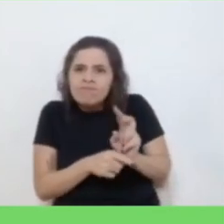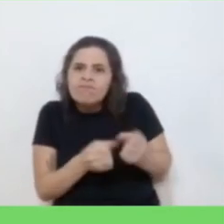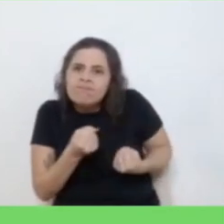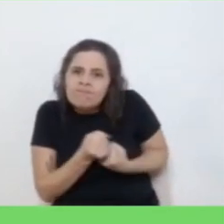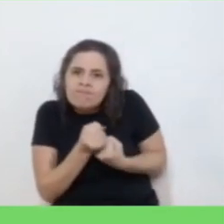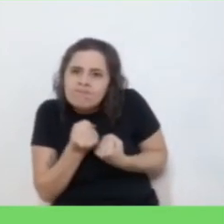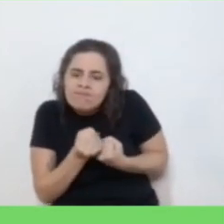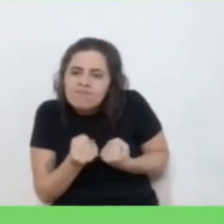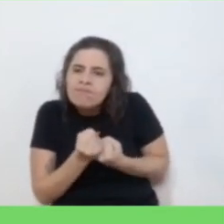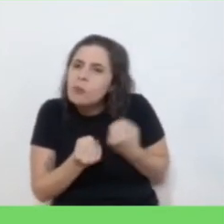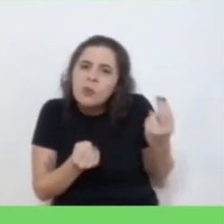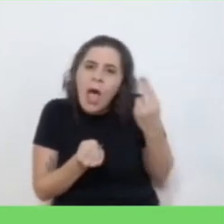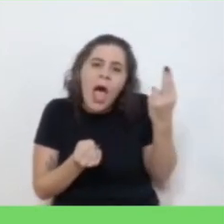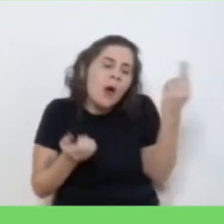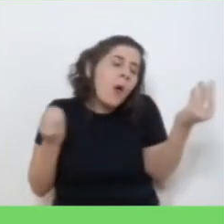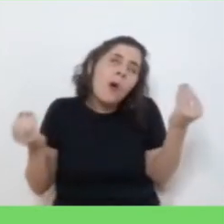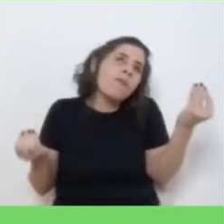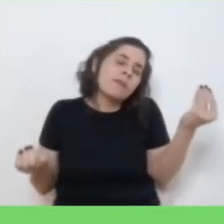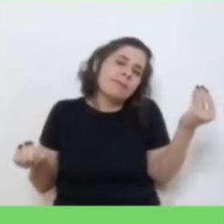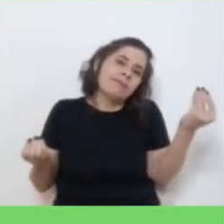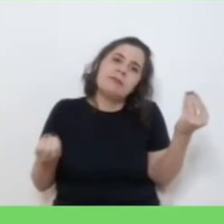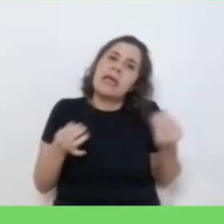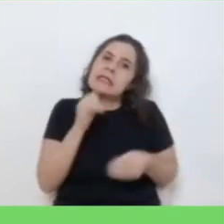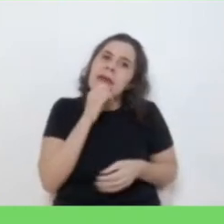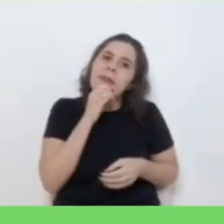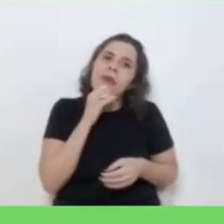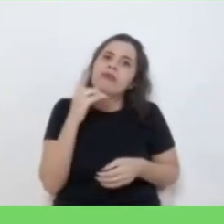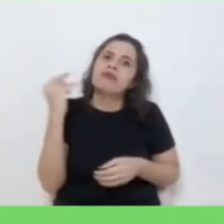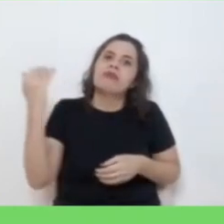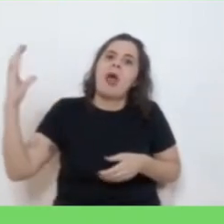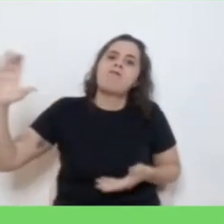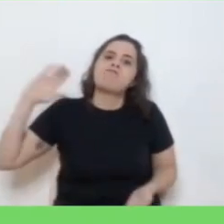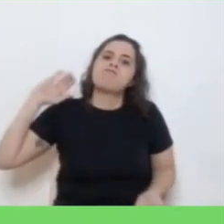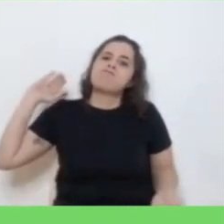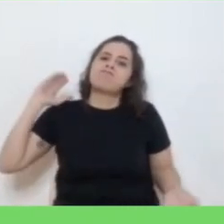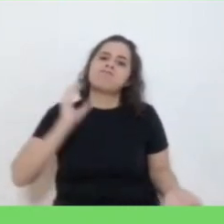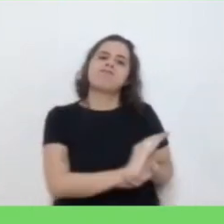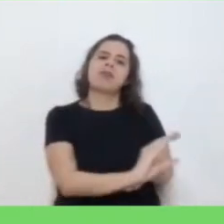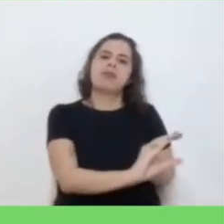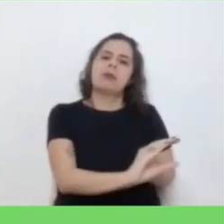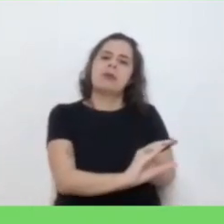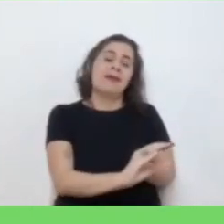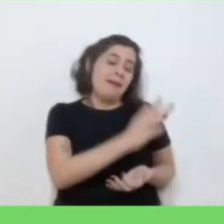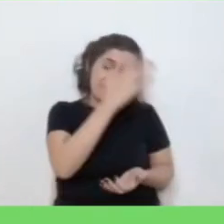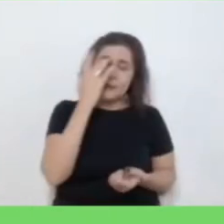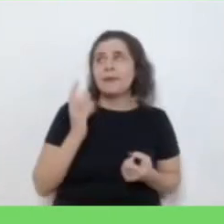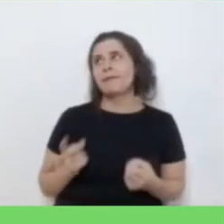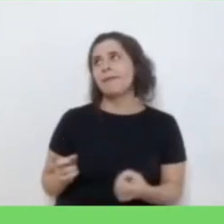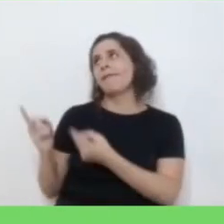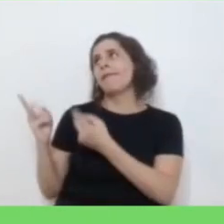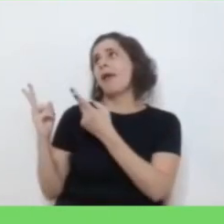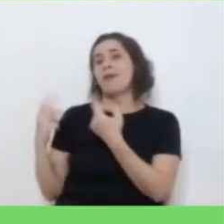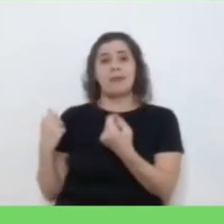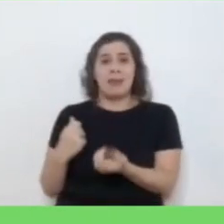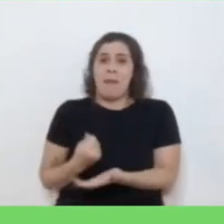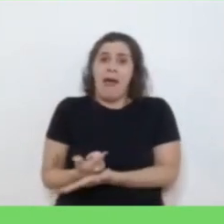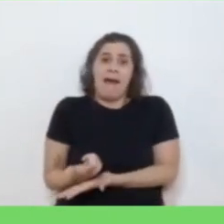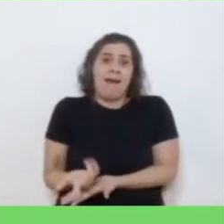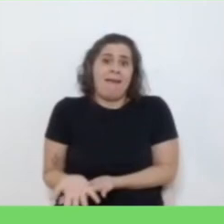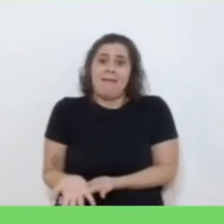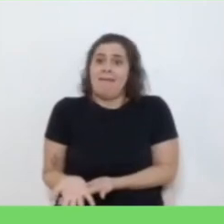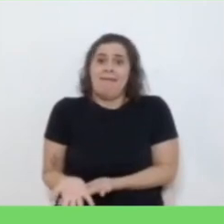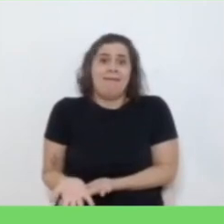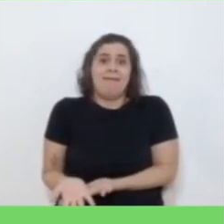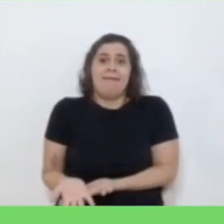evitado o estúdio ser comprado. Chega um cara com um caminhão de dinheiro, todo mundo precisa pagar as contas. todo mundo precisa pagar as contas. Por isso que tem